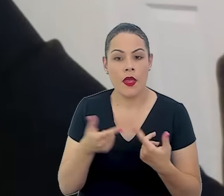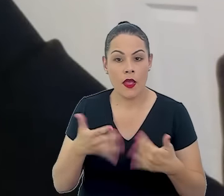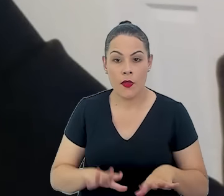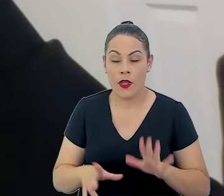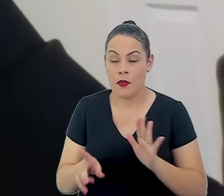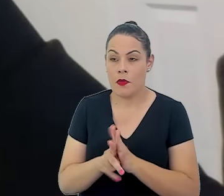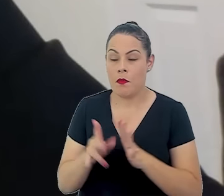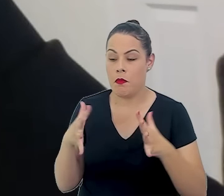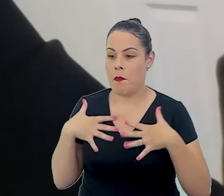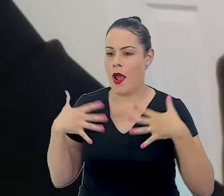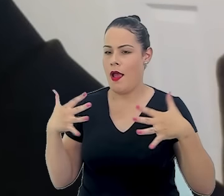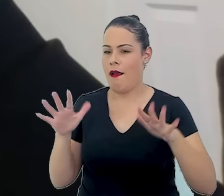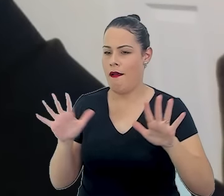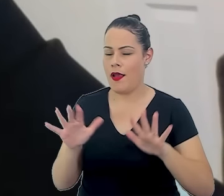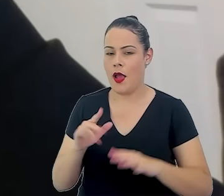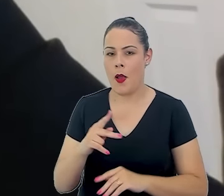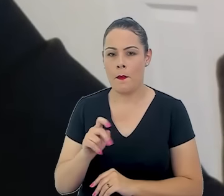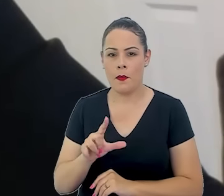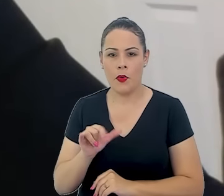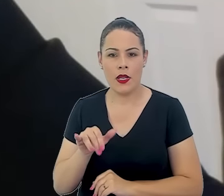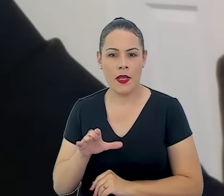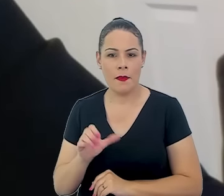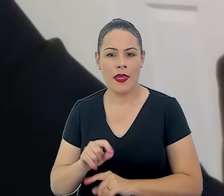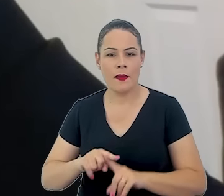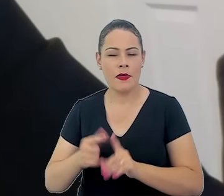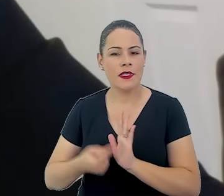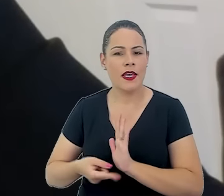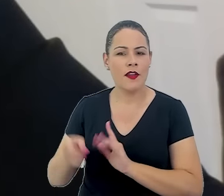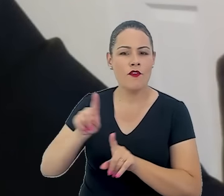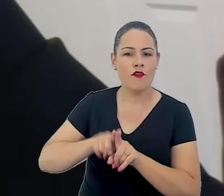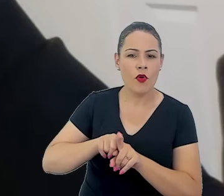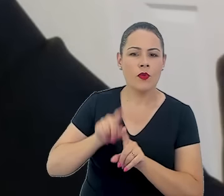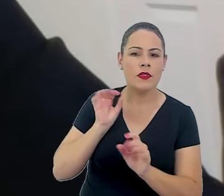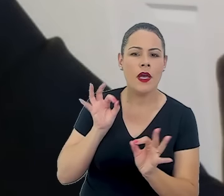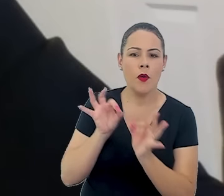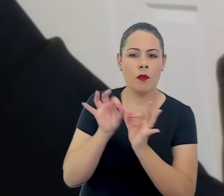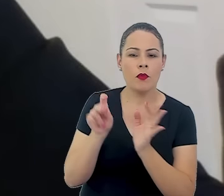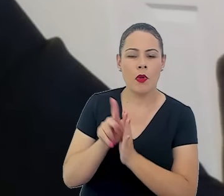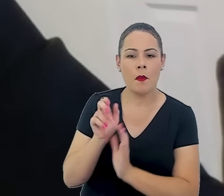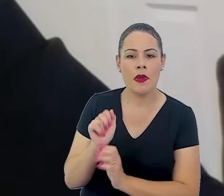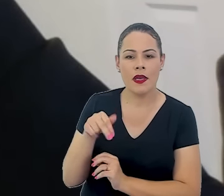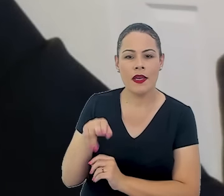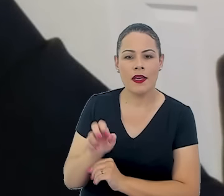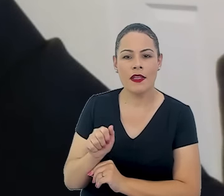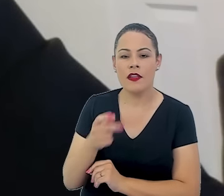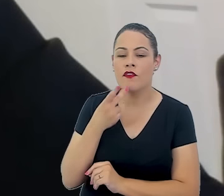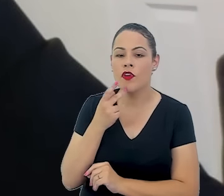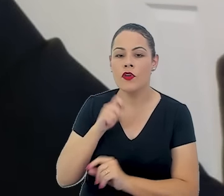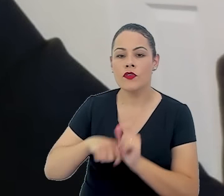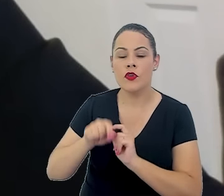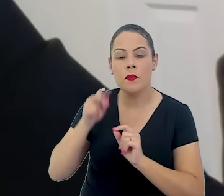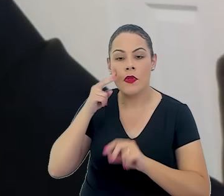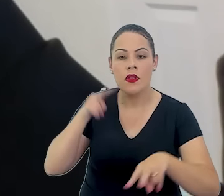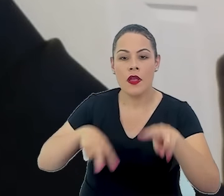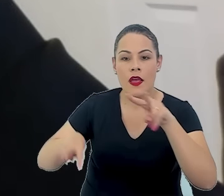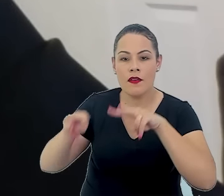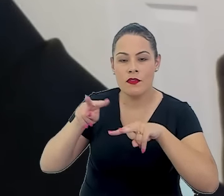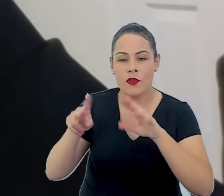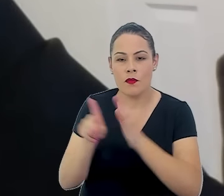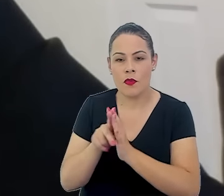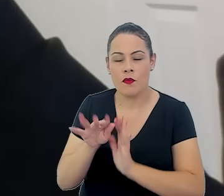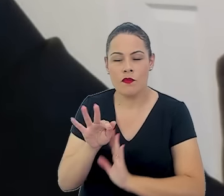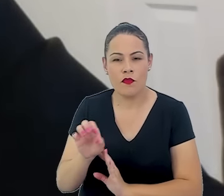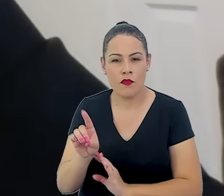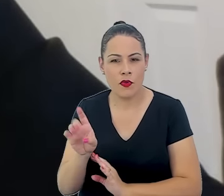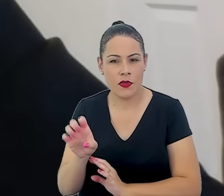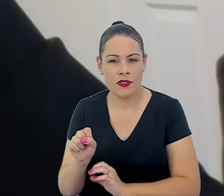querer polemizar, eu gostaria de voltar rapidamente ao ponto que a Annalisa fez sobre a visão dos